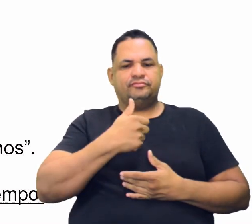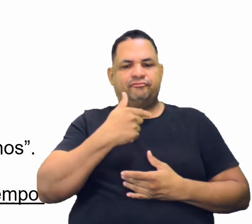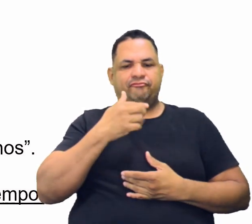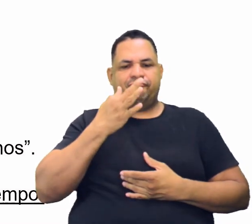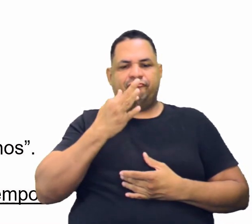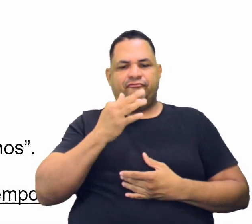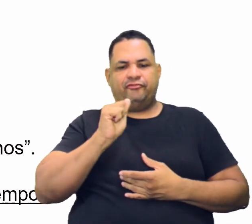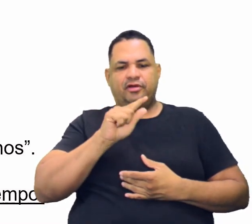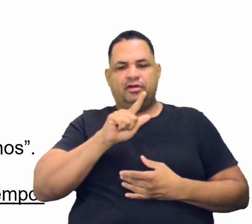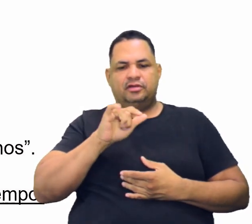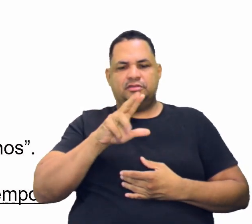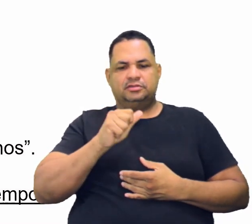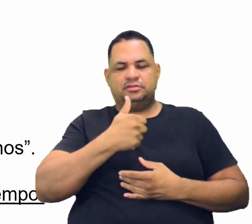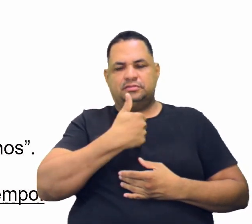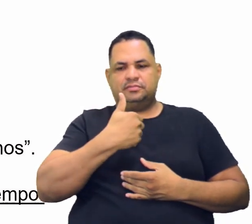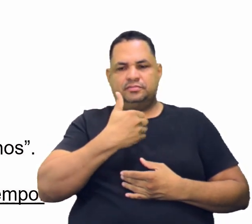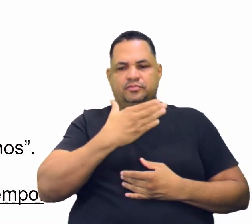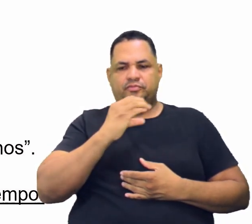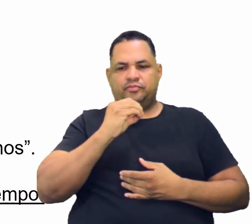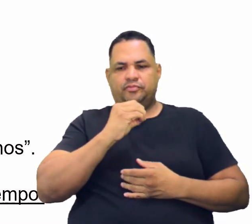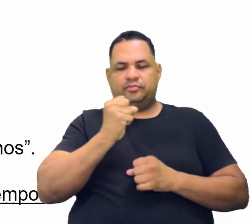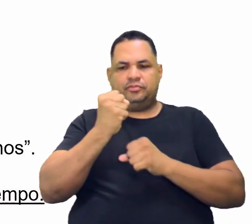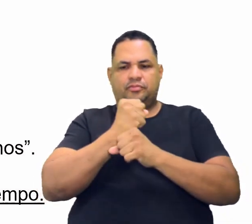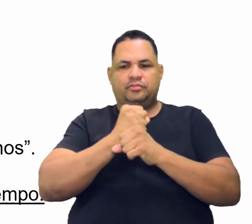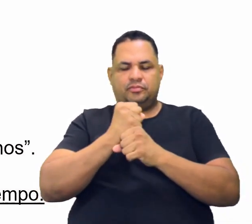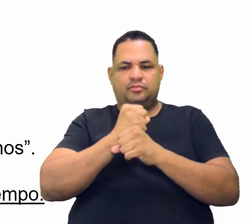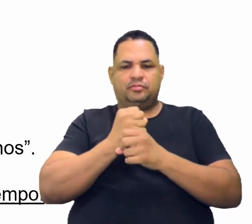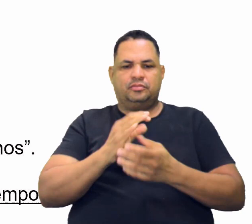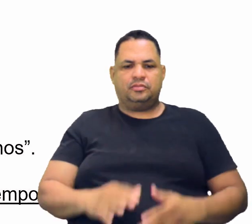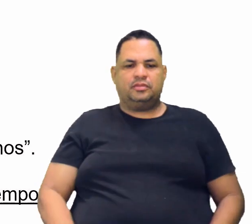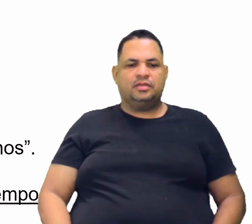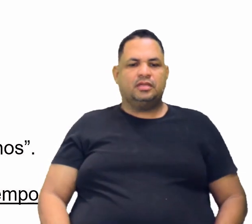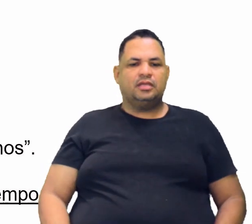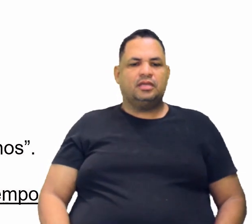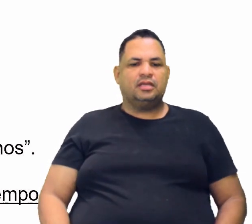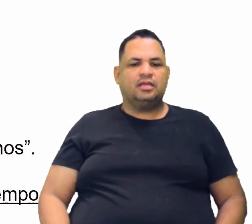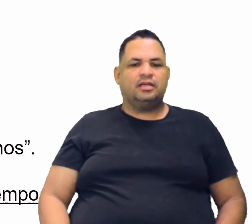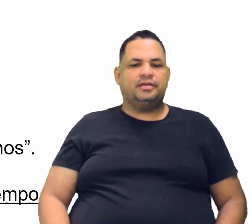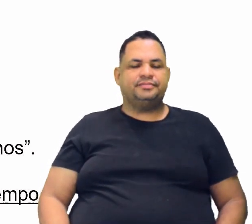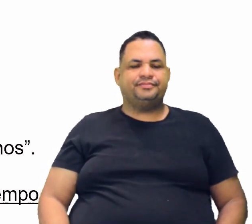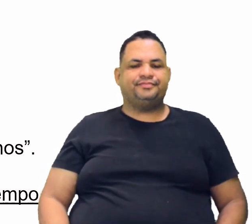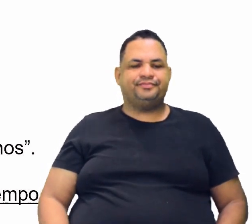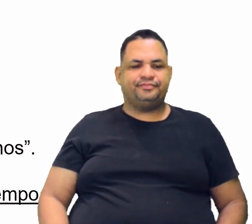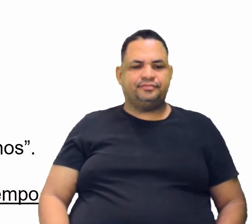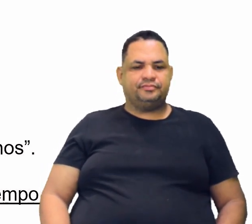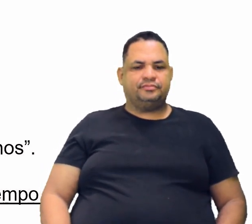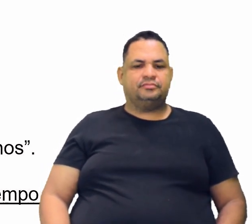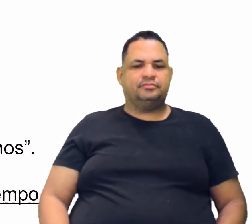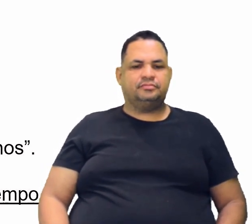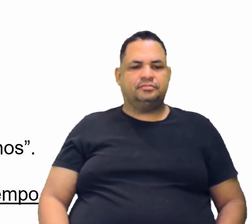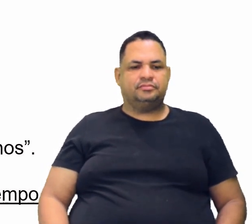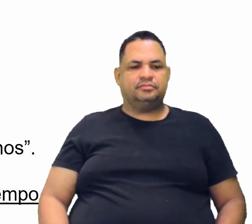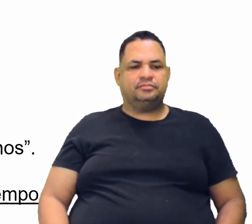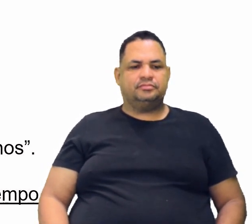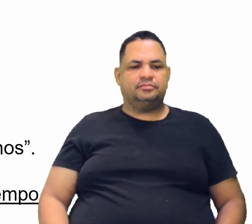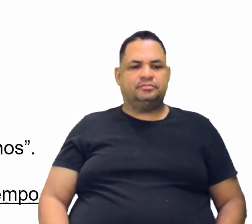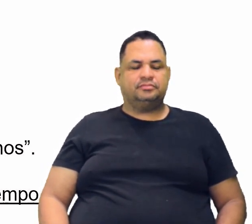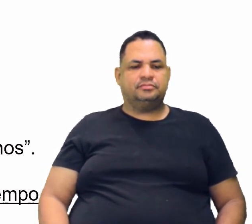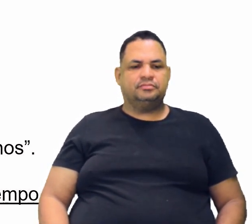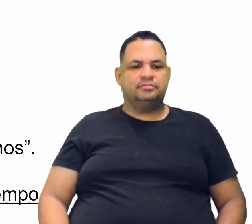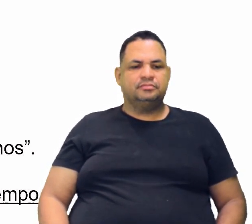fazia 10 anos. Então, morava lá havia 10